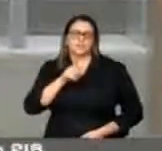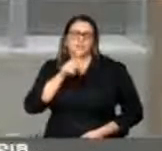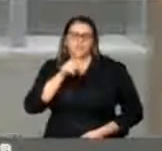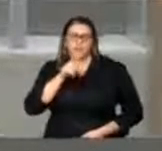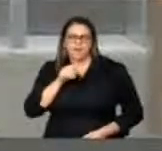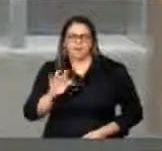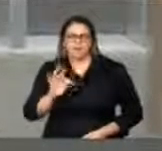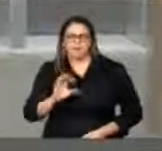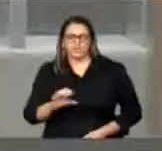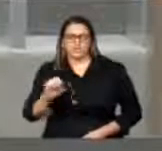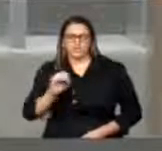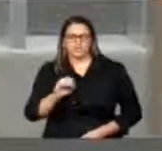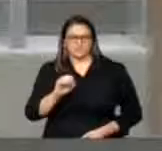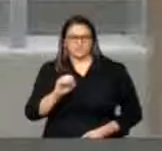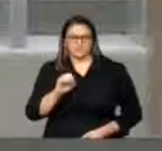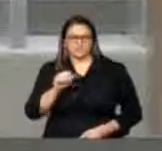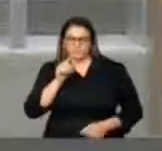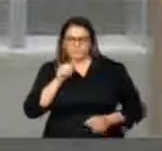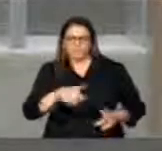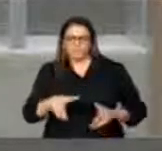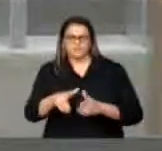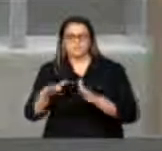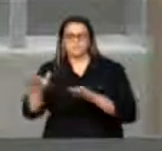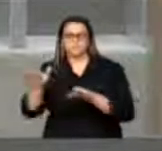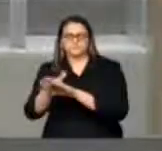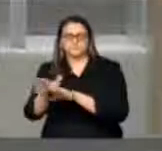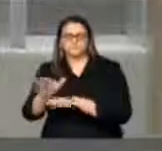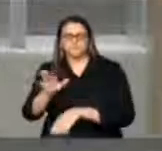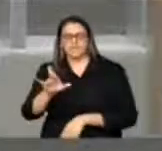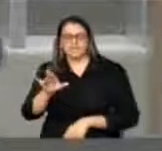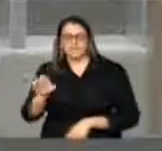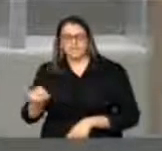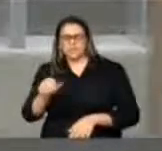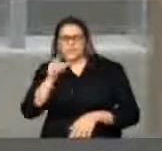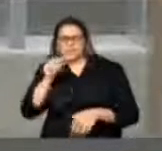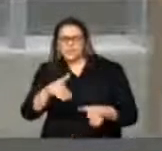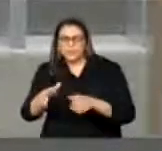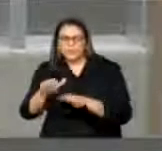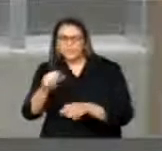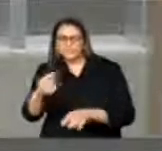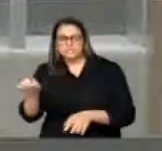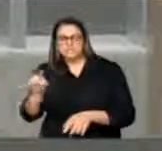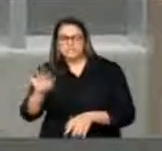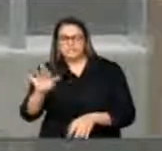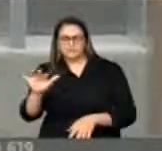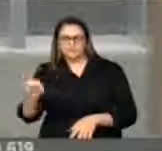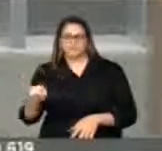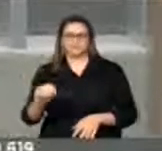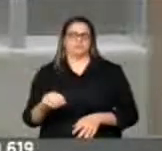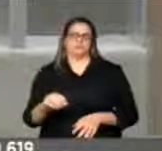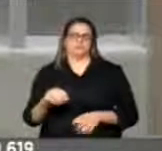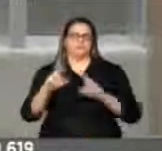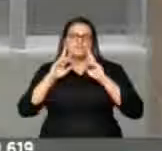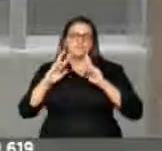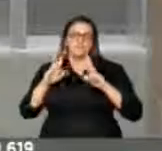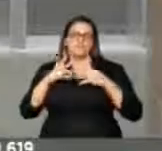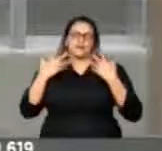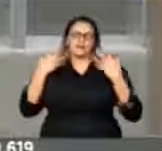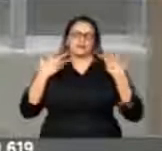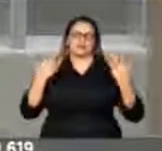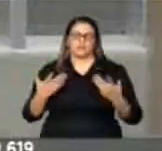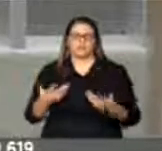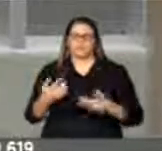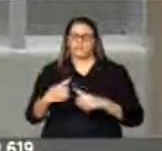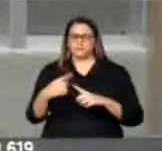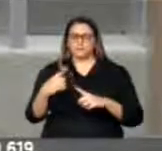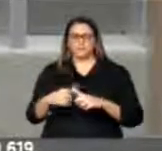de Tocantins para o São Francisco e ver com alegria que a crise que atinge o Brasil